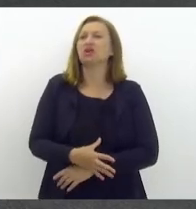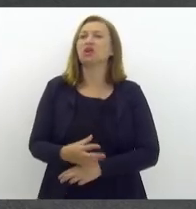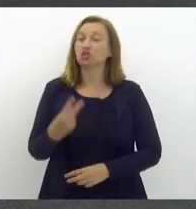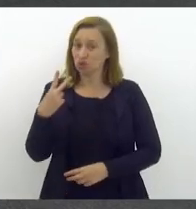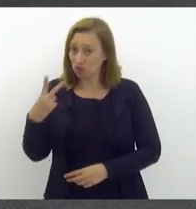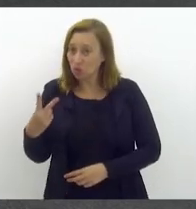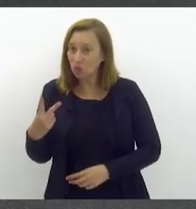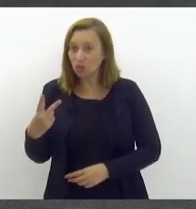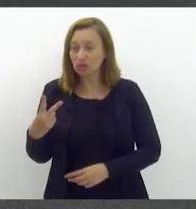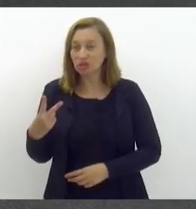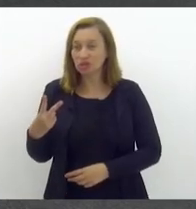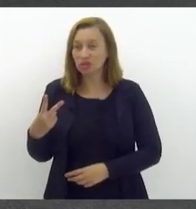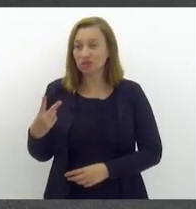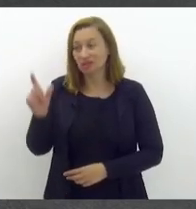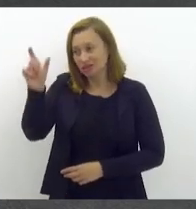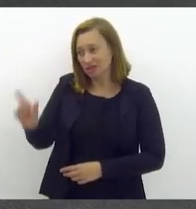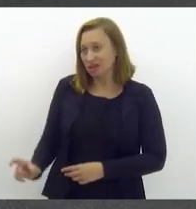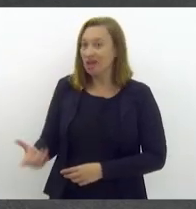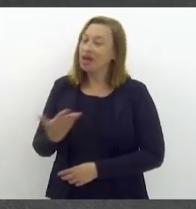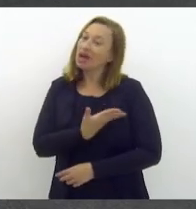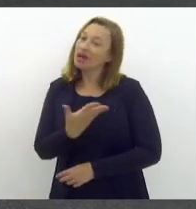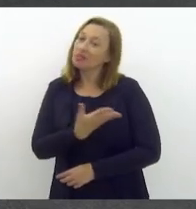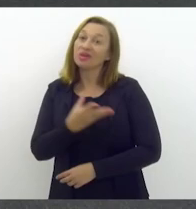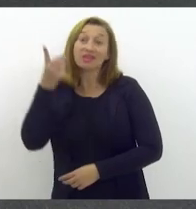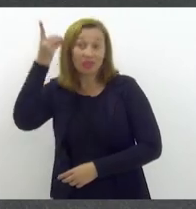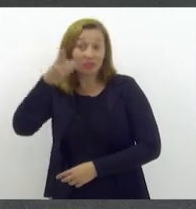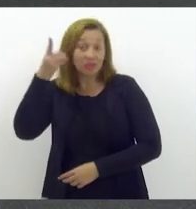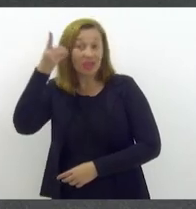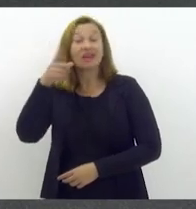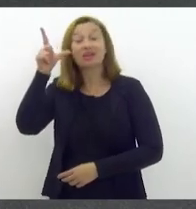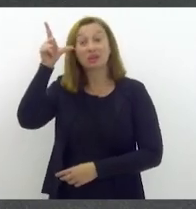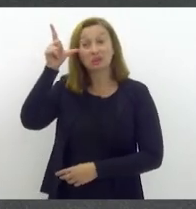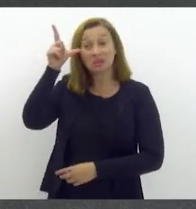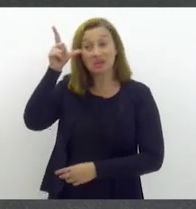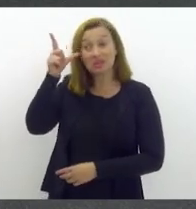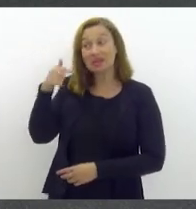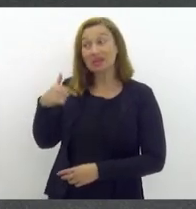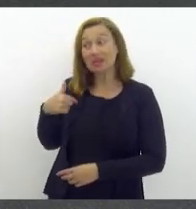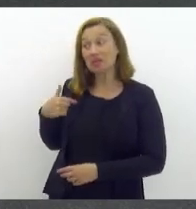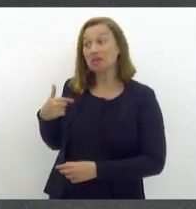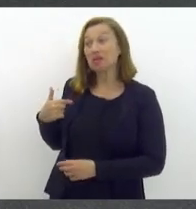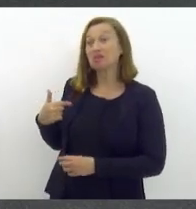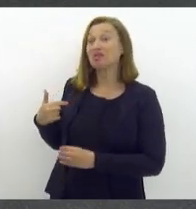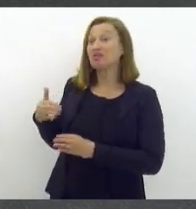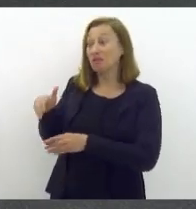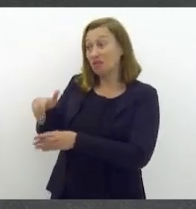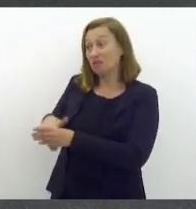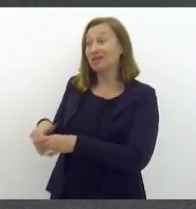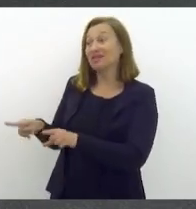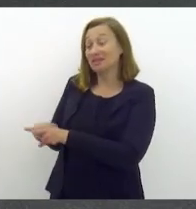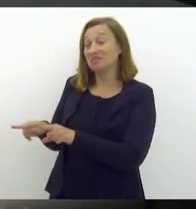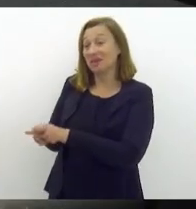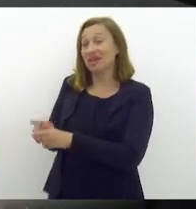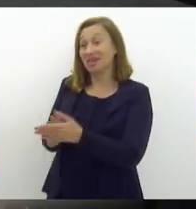dois, o autor é amigo da deputada Lucinha, que me faz também votar favorável.